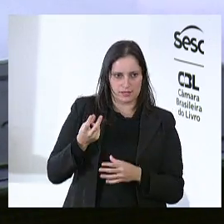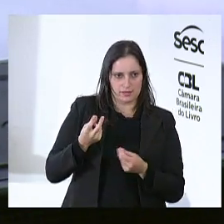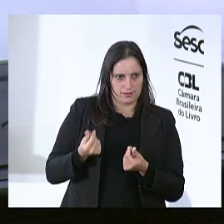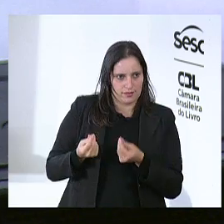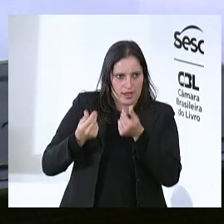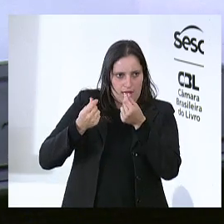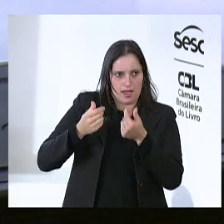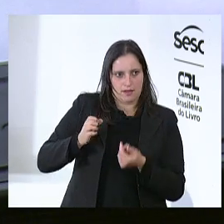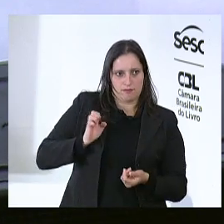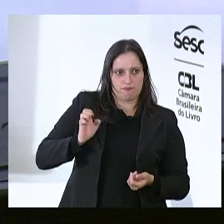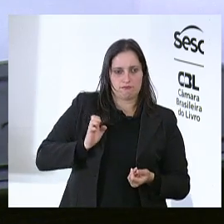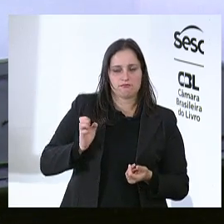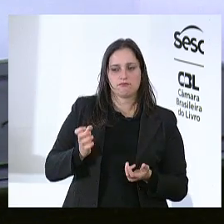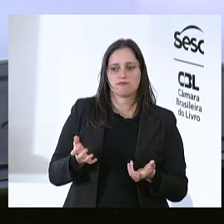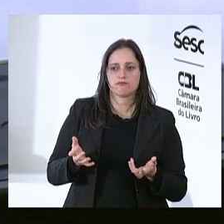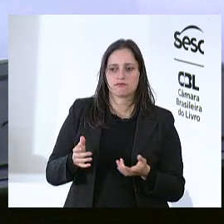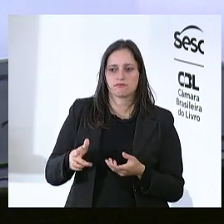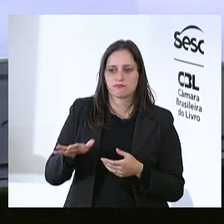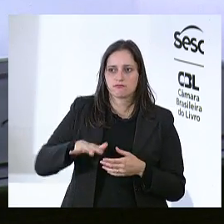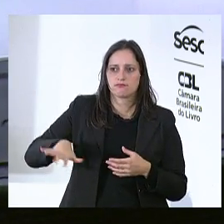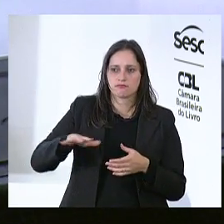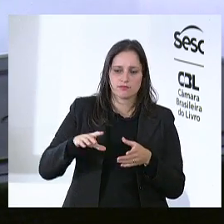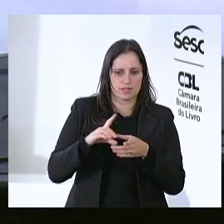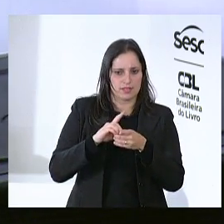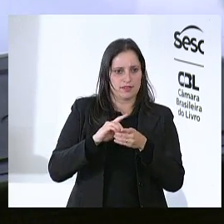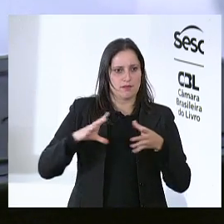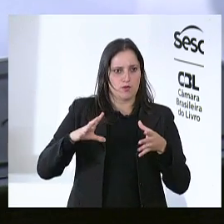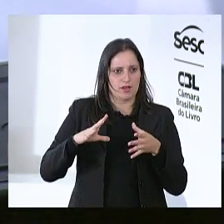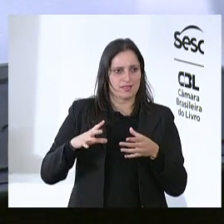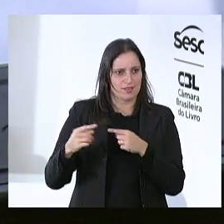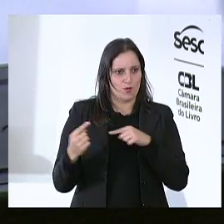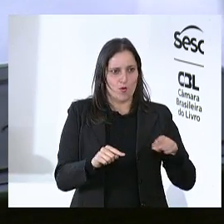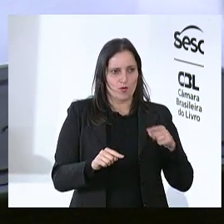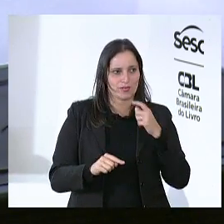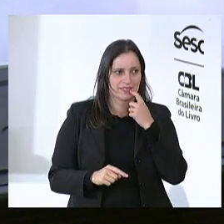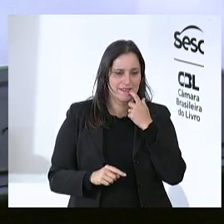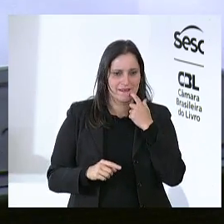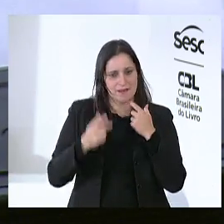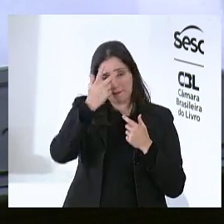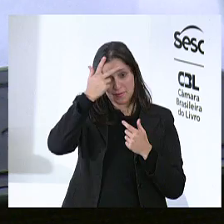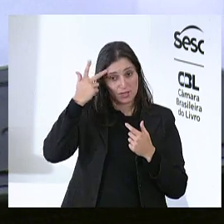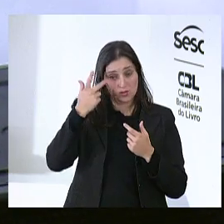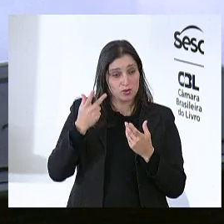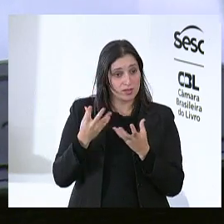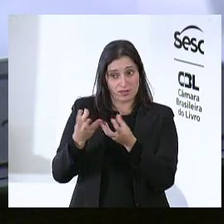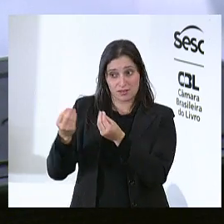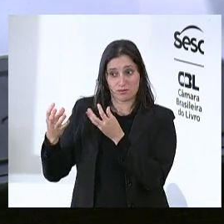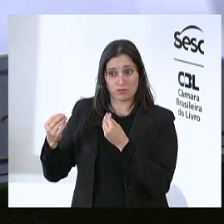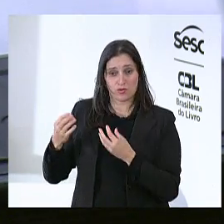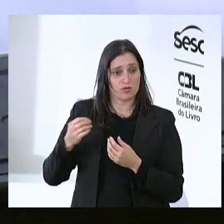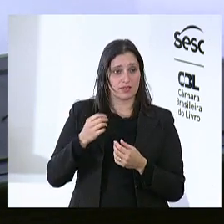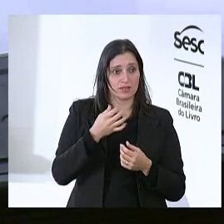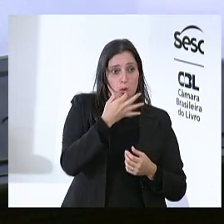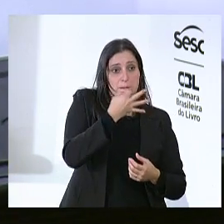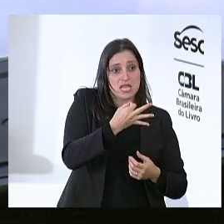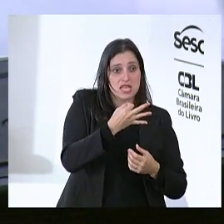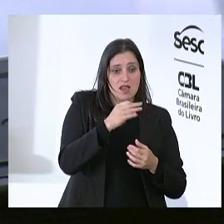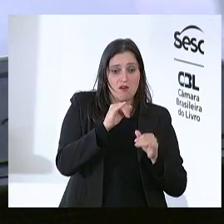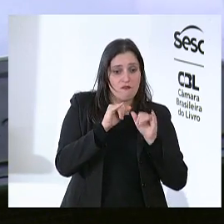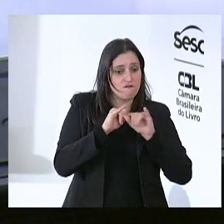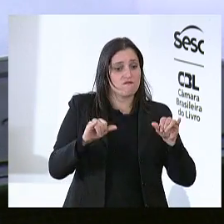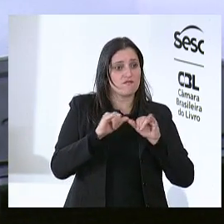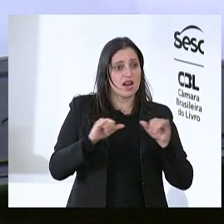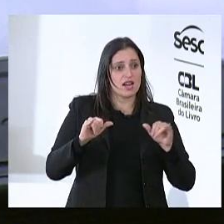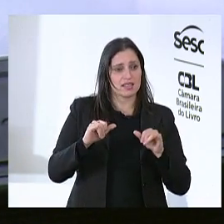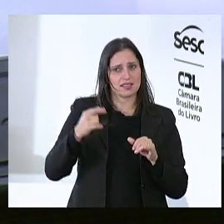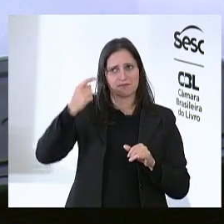né? Talvez não seja, né? Porque eu fico impressionado hoje em dia como as pessoas às vezes estão falando coisas sem pensar, como estão falando mal de direitos